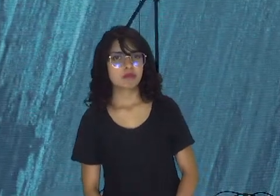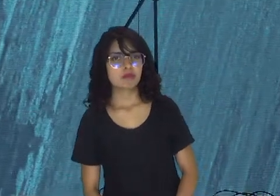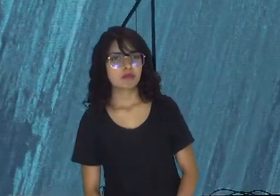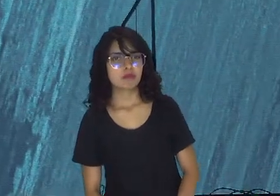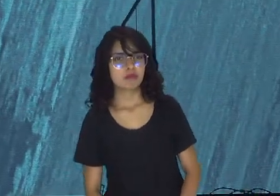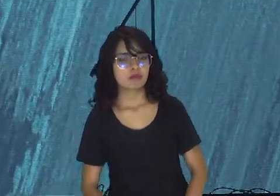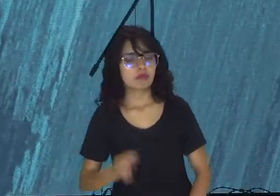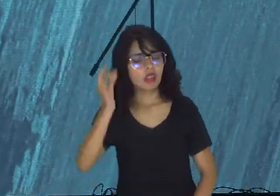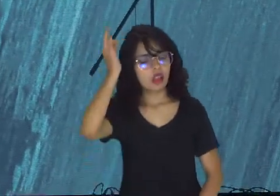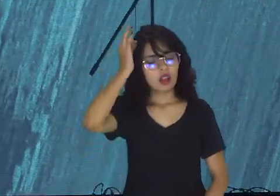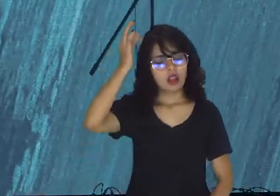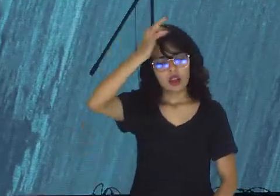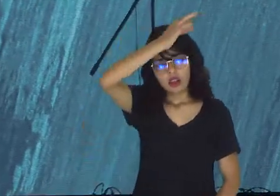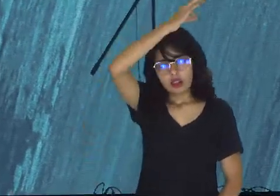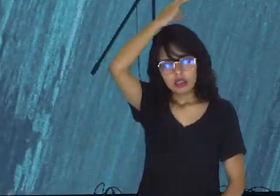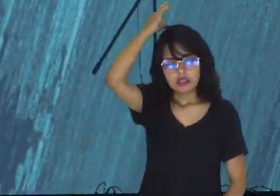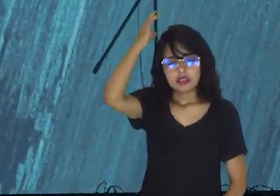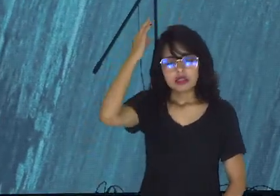Opera em nós.